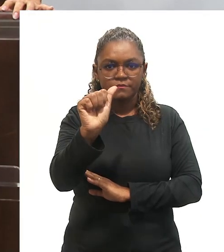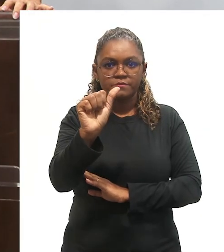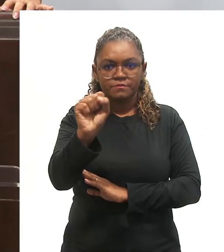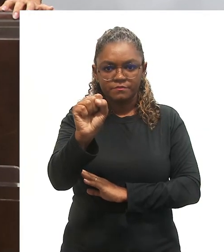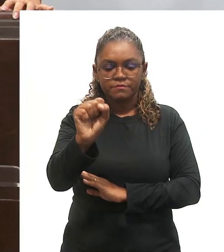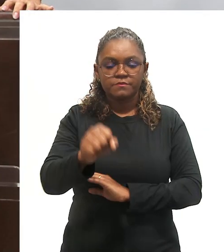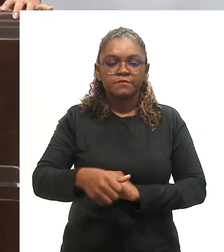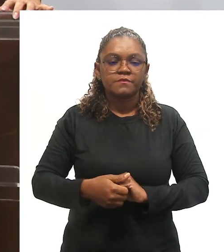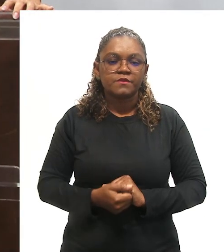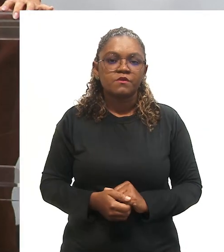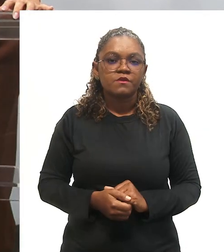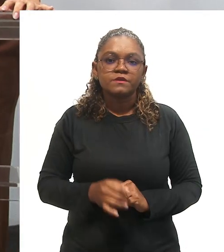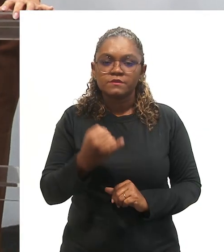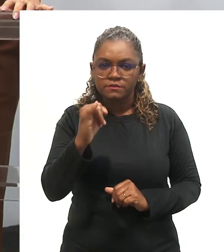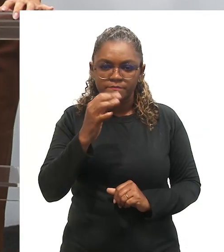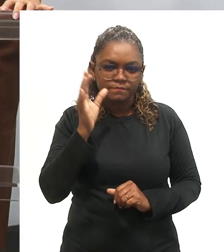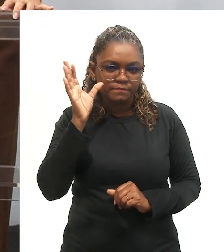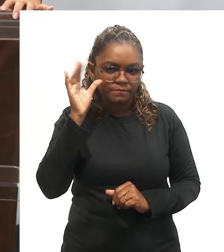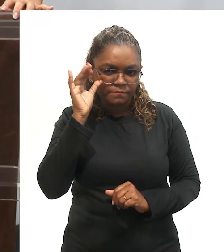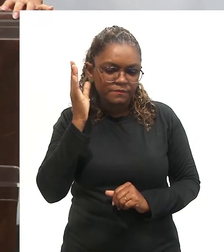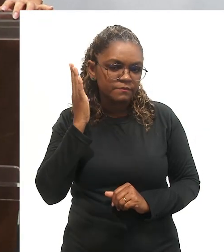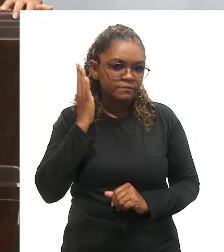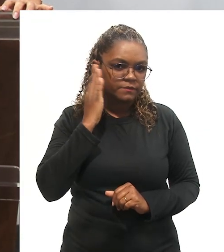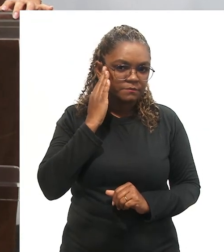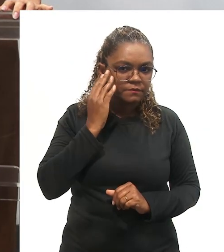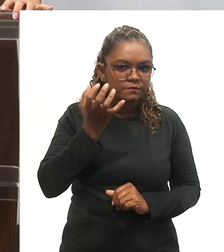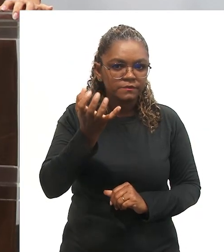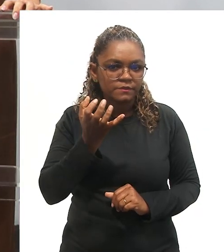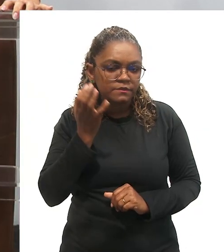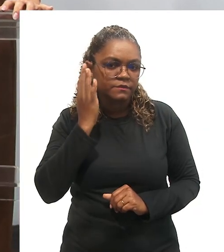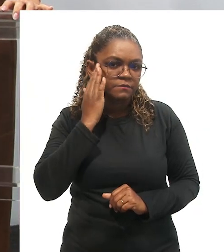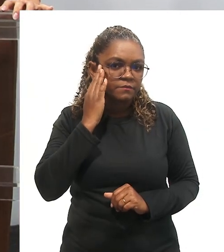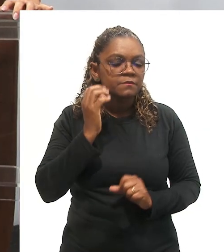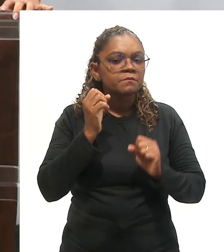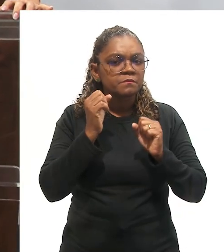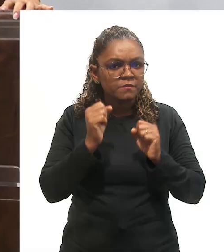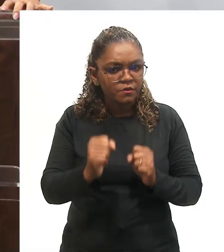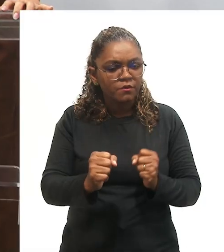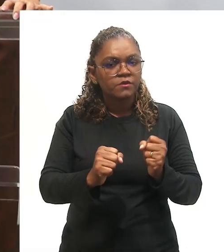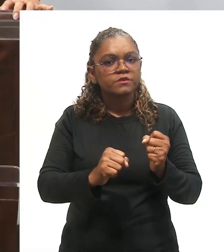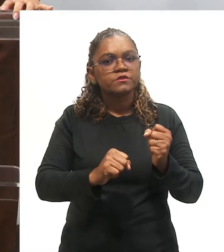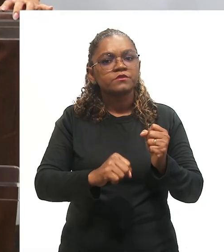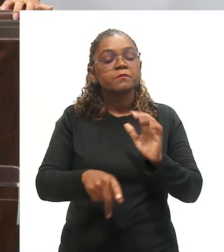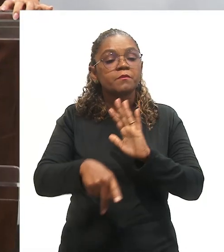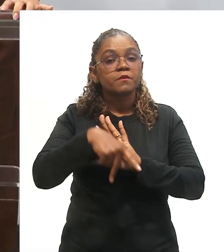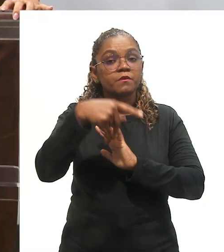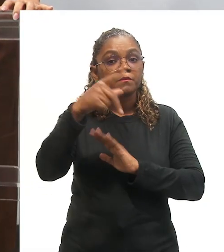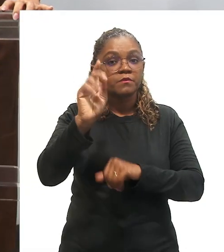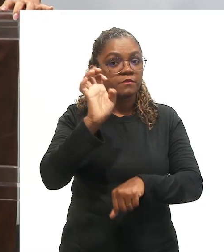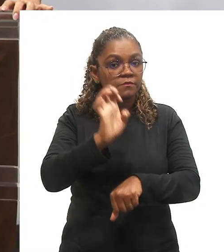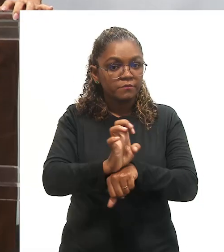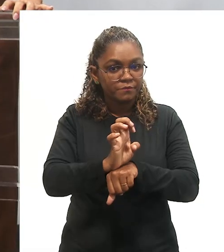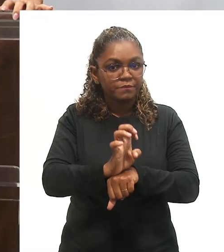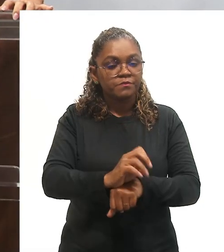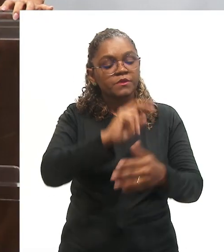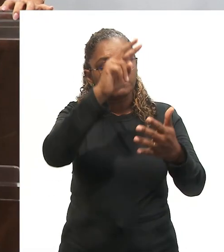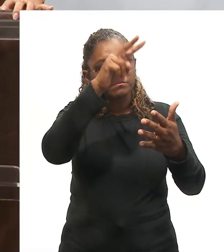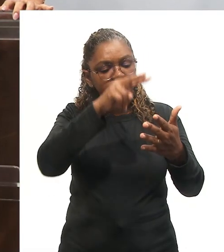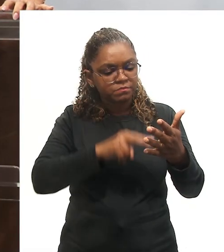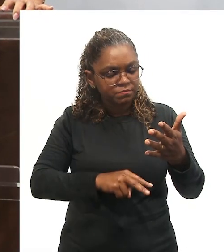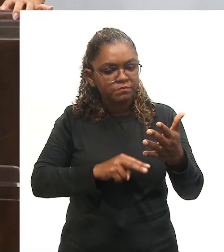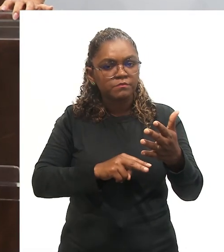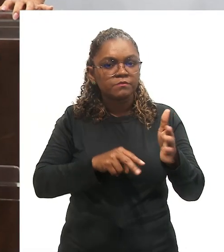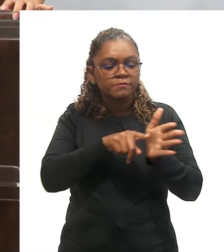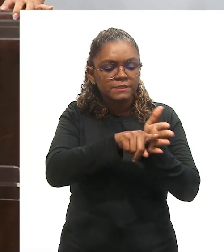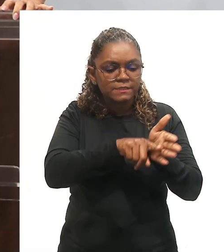você tiver essa curiosidade, faça isso hoje. Pegue a LOA, Lei Orçamentária Anual do seu Estado.